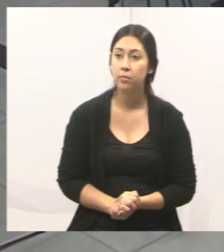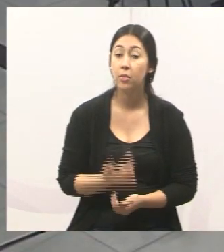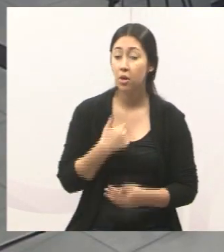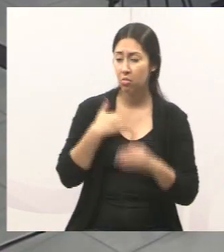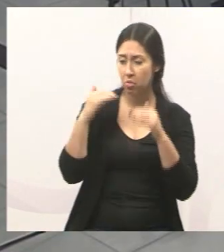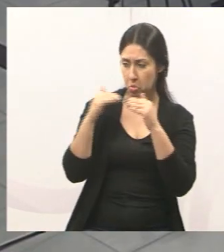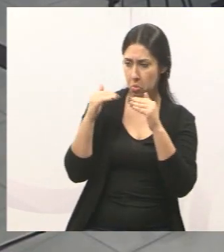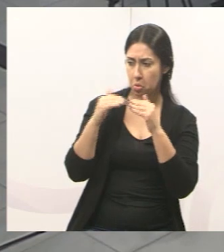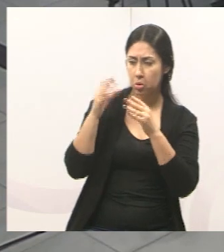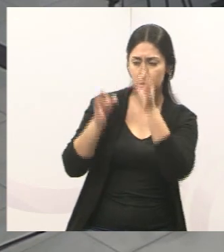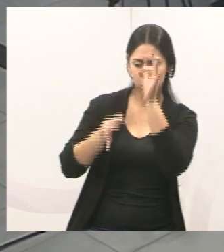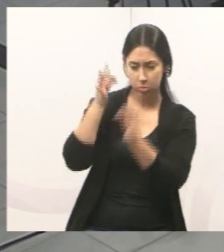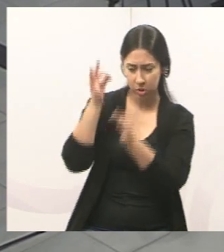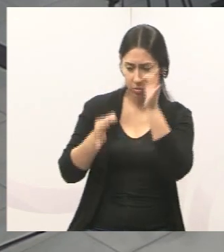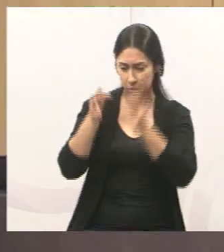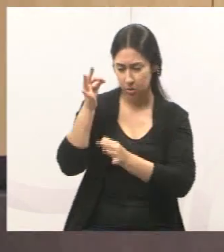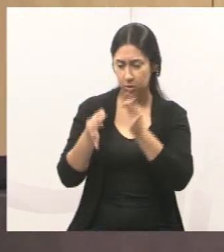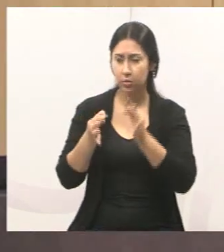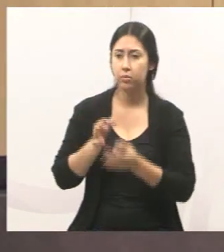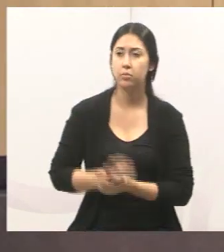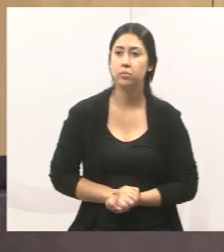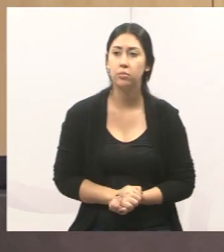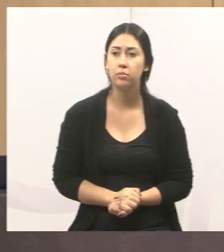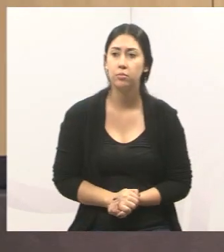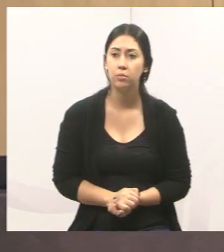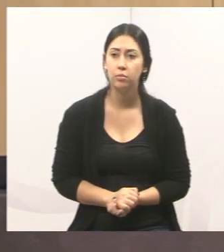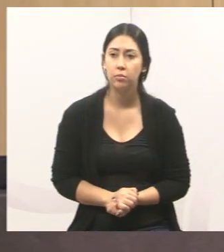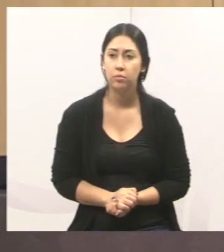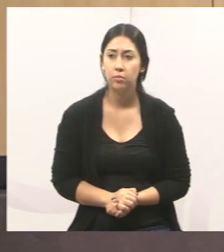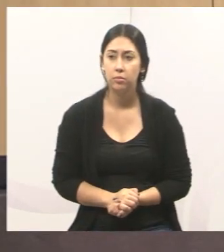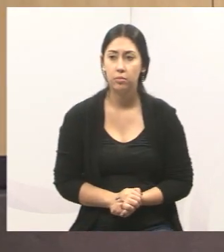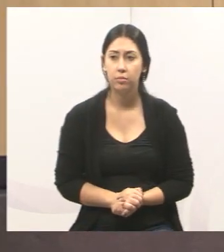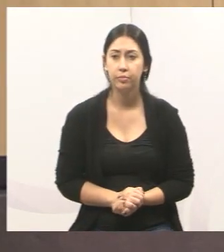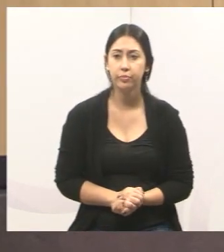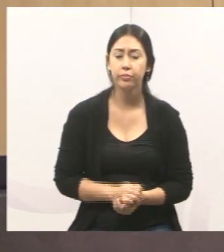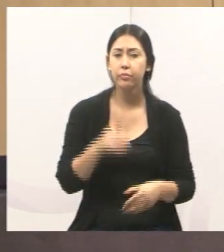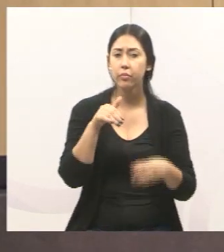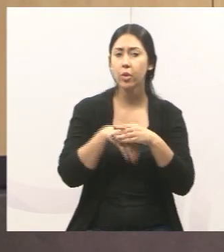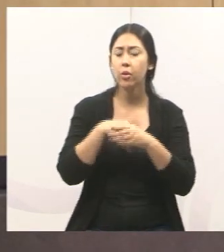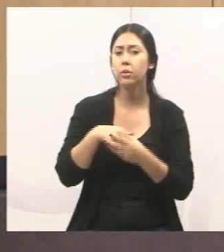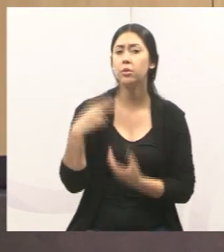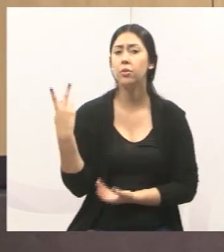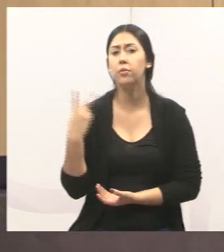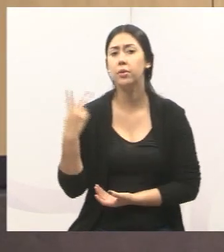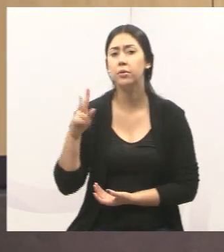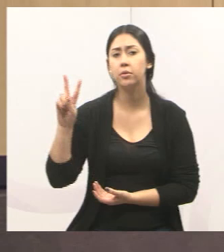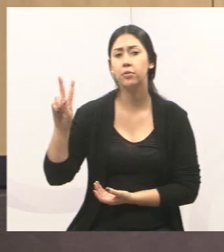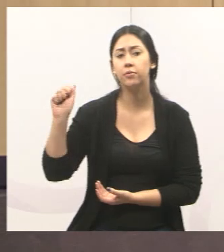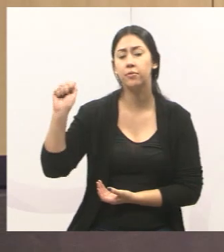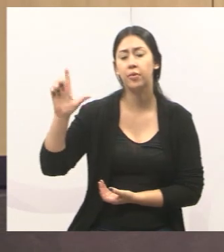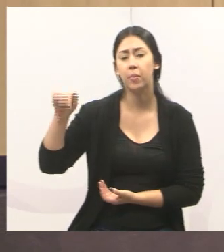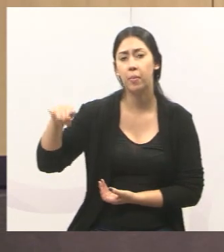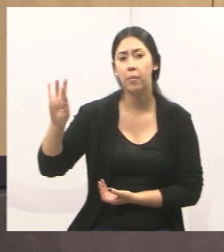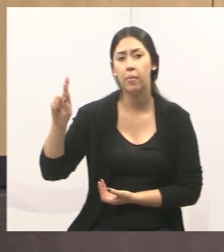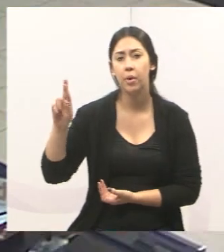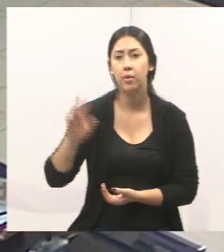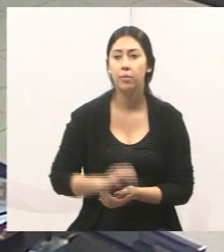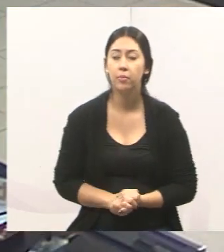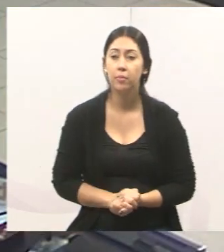Sou favorável ao parecer do Tribunal de Contas. Como vota o vereador Valmir do Parque Meia